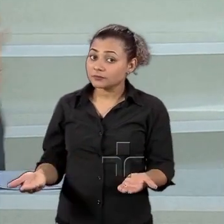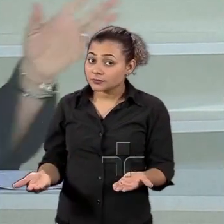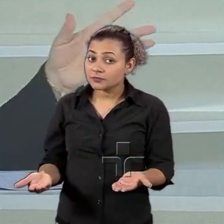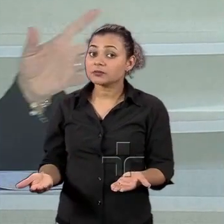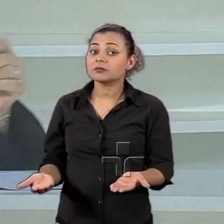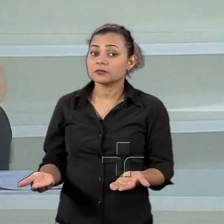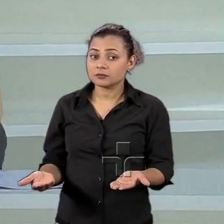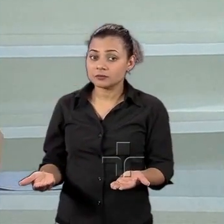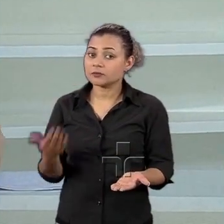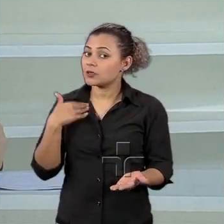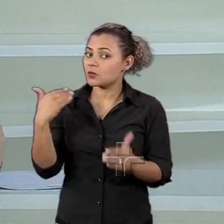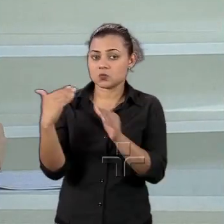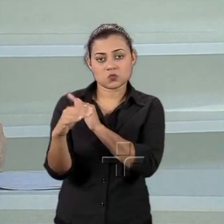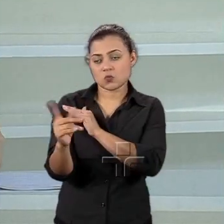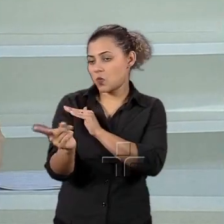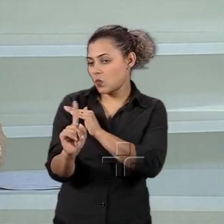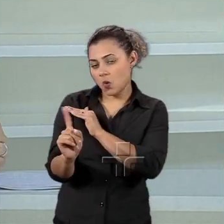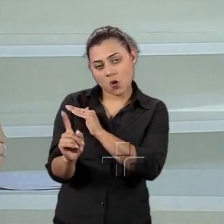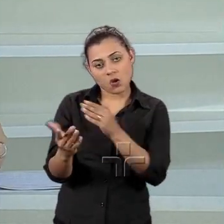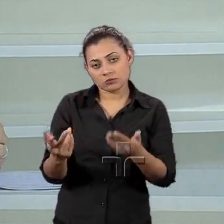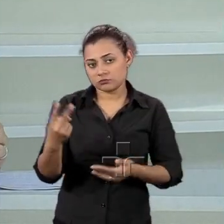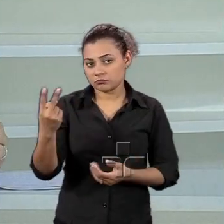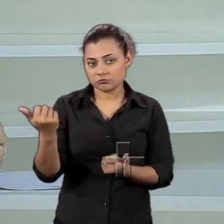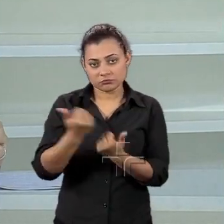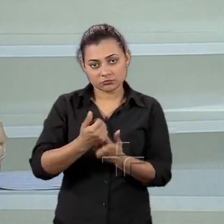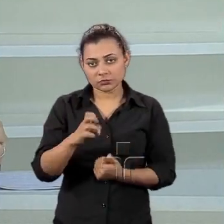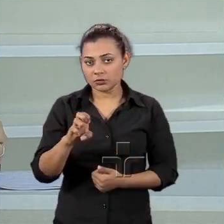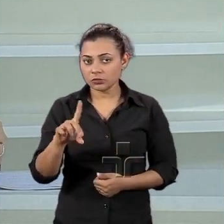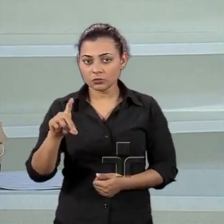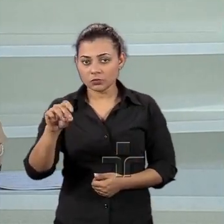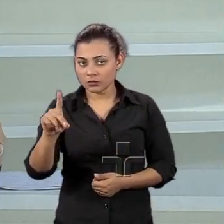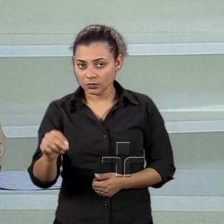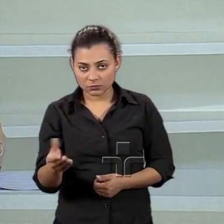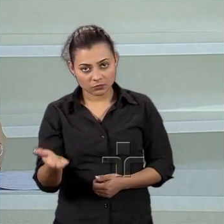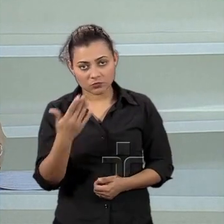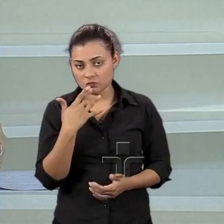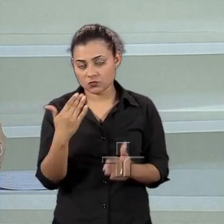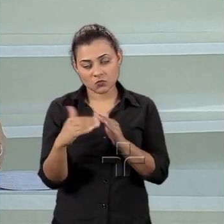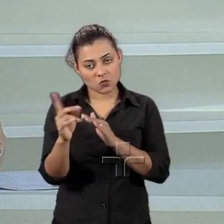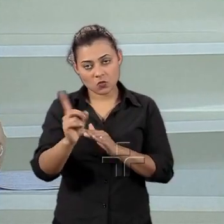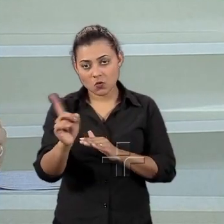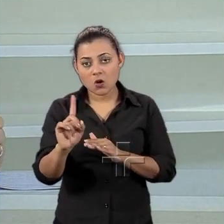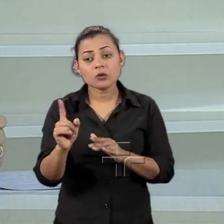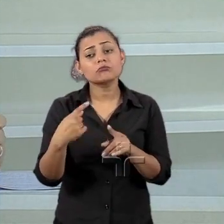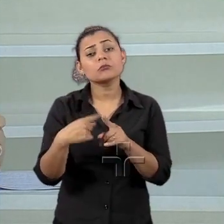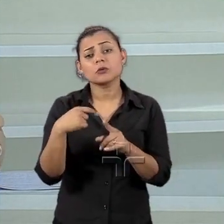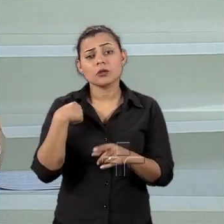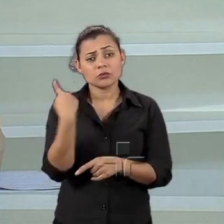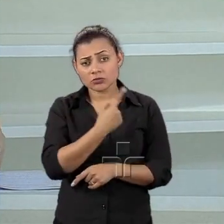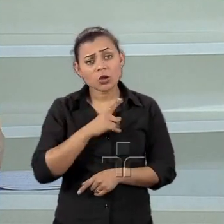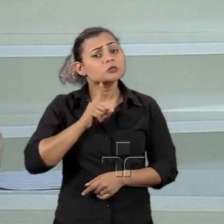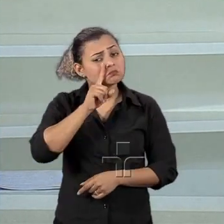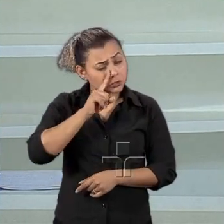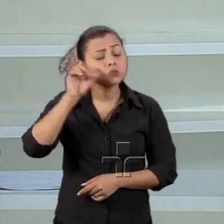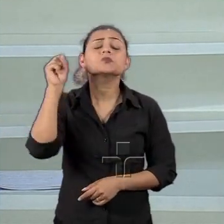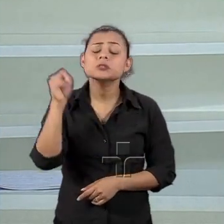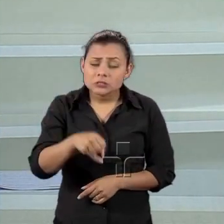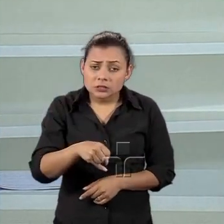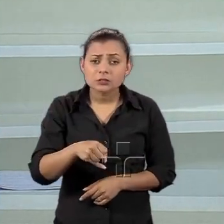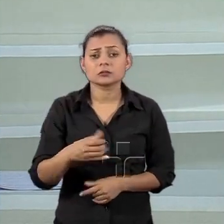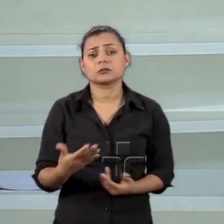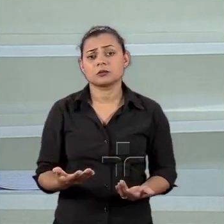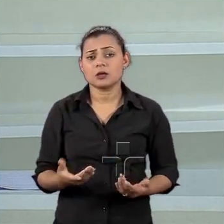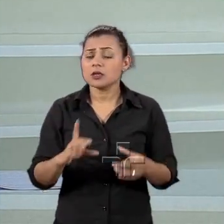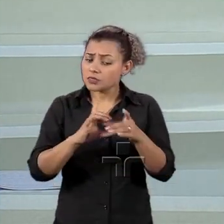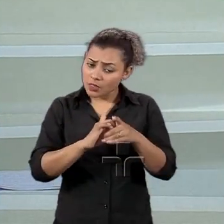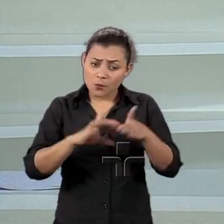e discordo do vice Eduardo Jorge, que nós estamos com um risco, sim. A